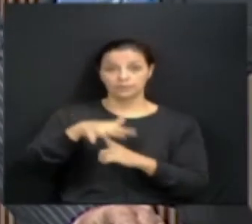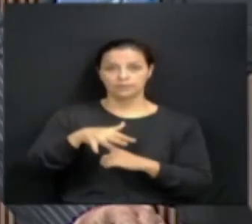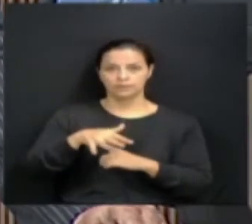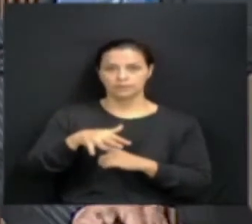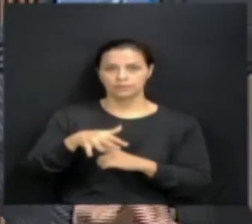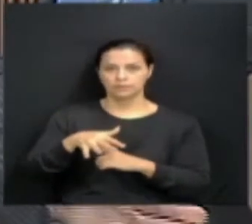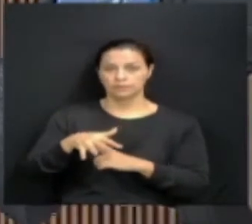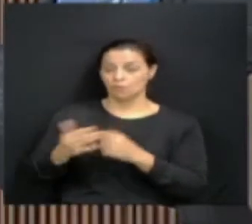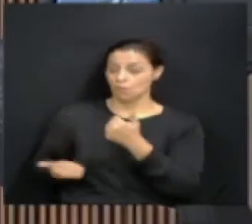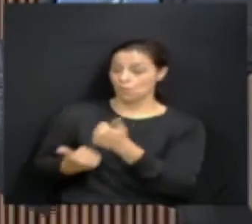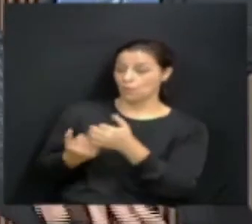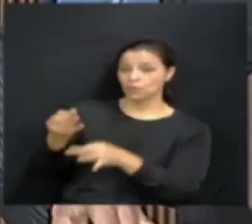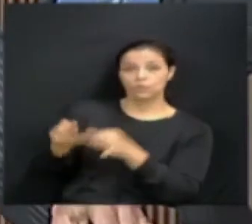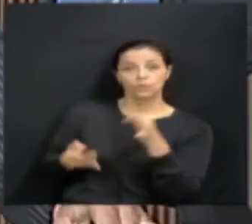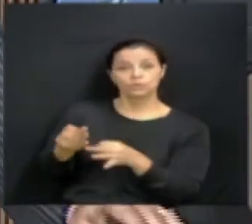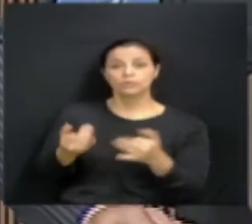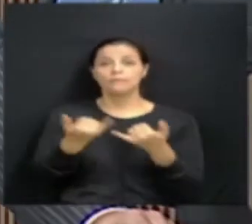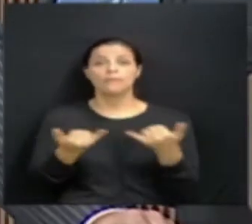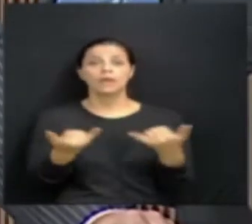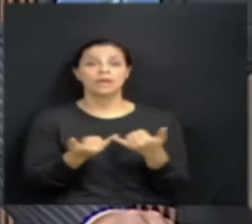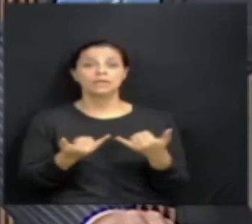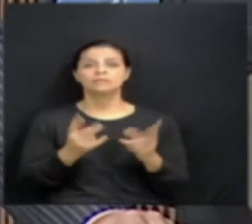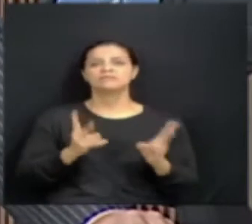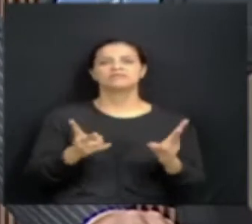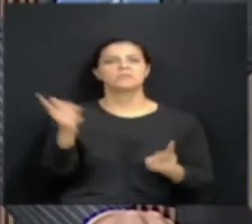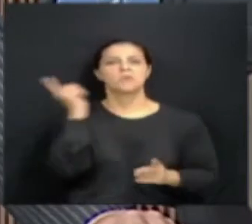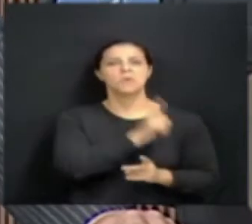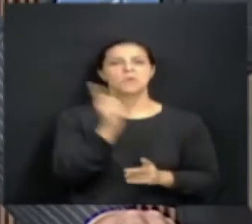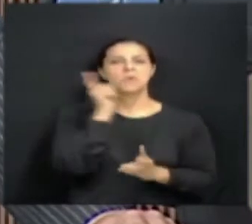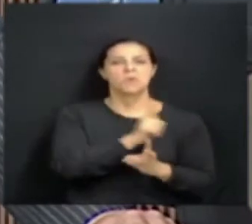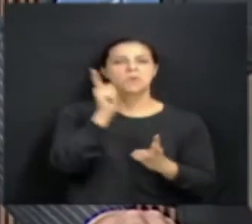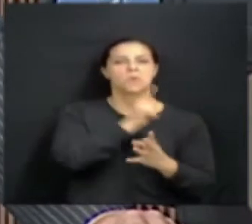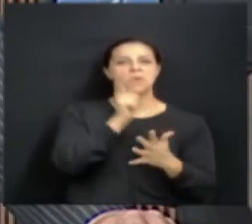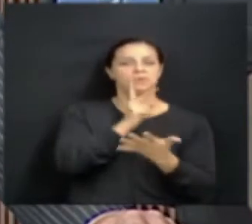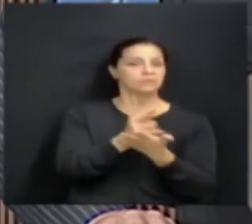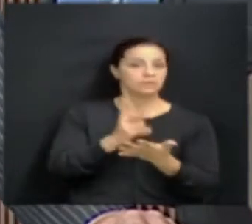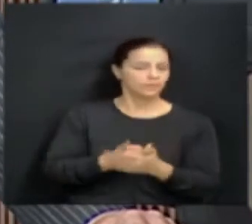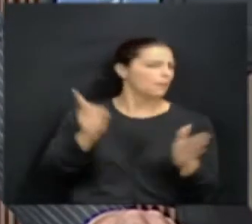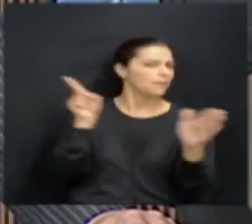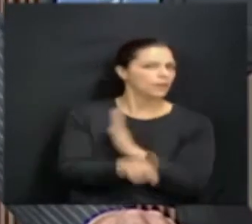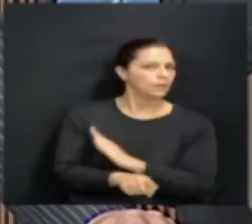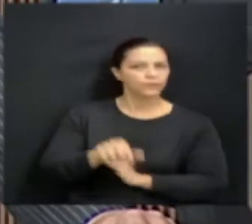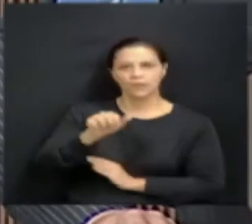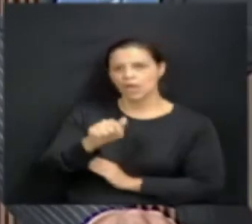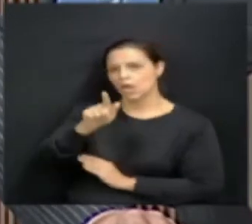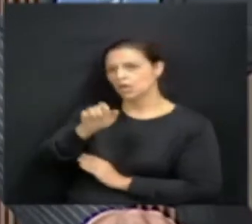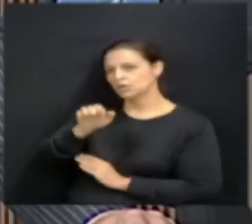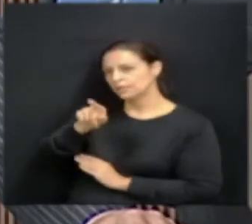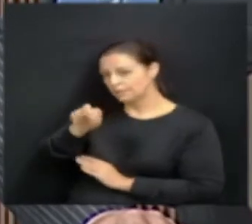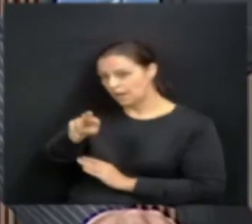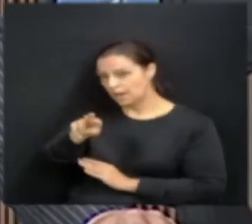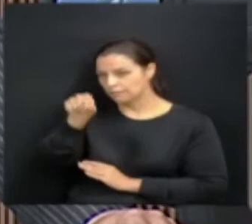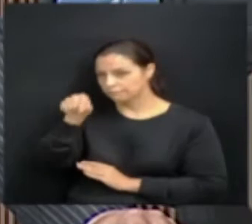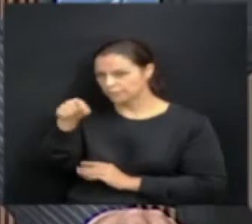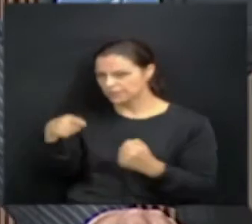com o apoio da Justiça, parece que nunca perde. Pergunto, a AGEPAR não deveria ser